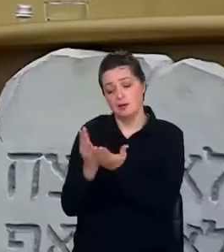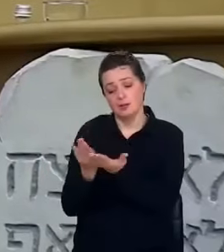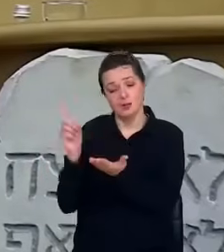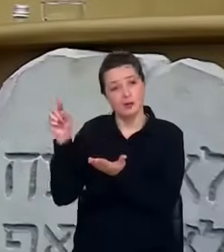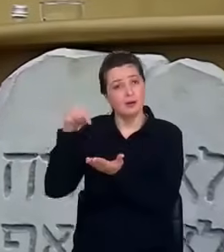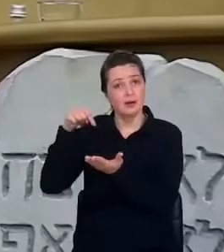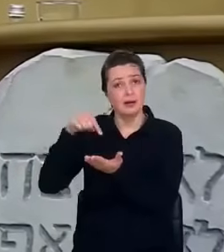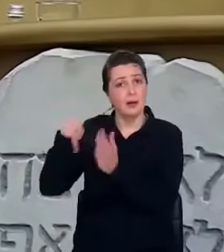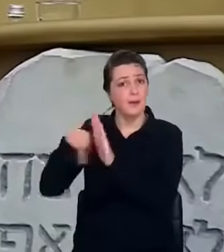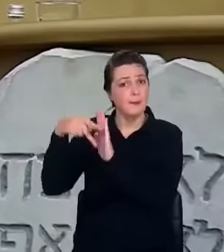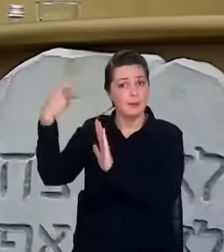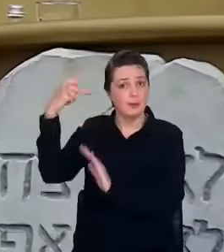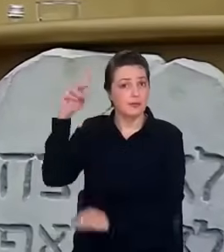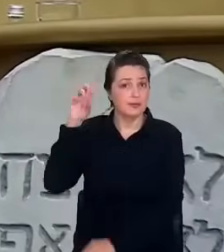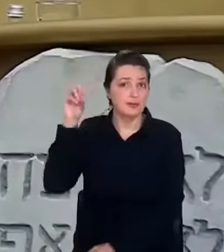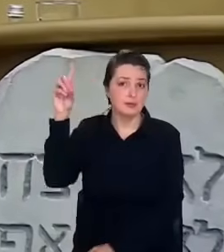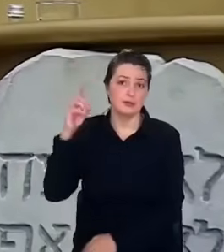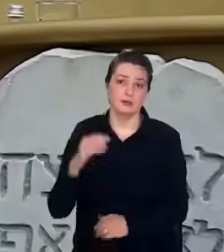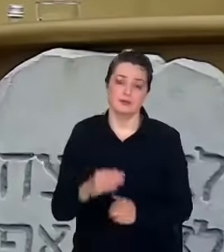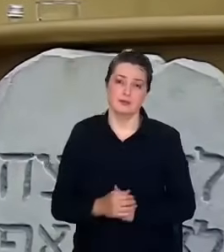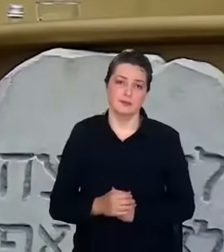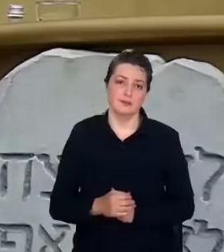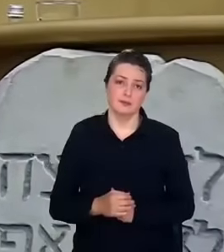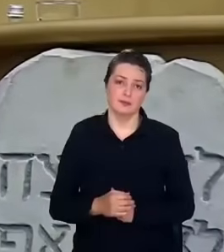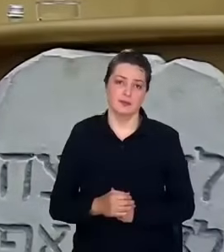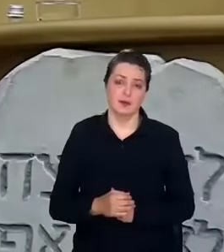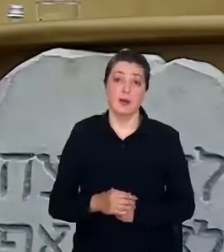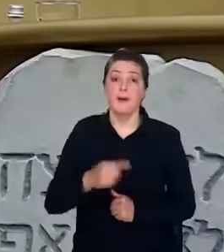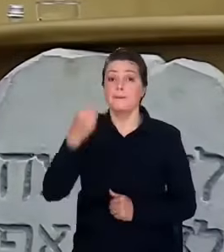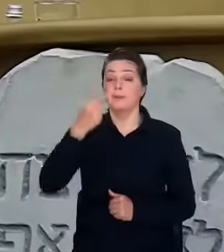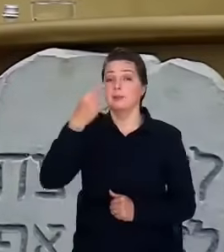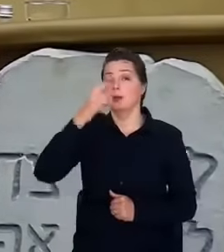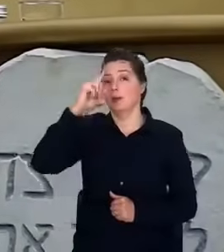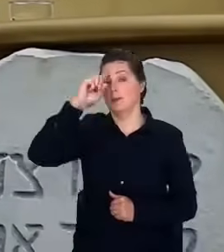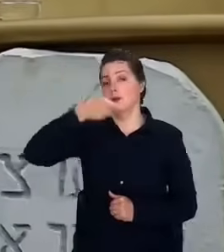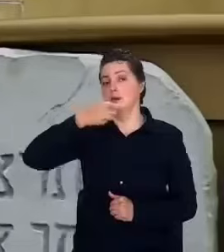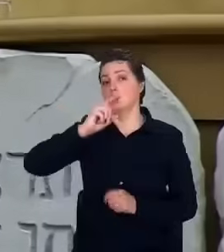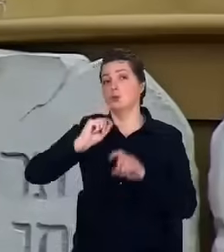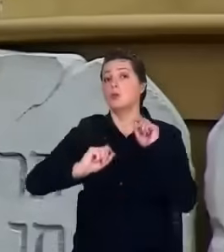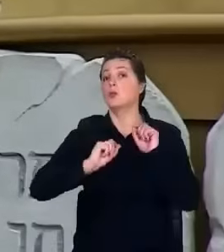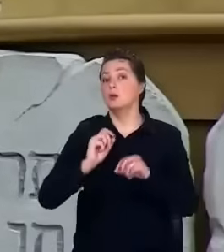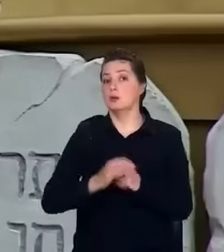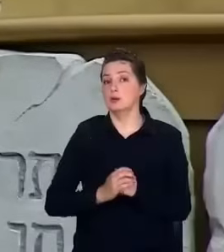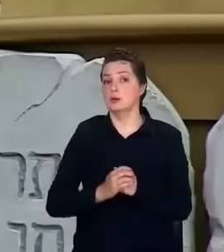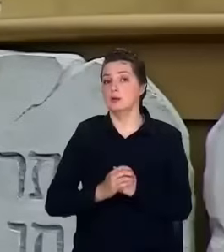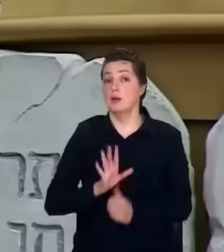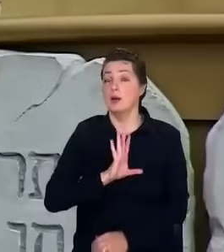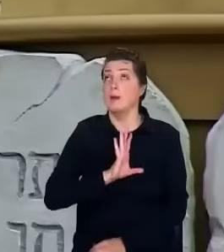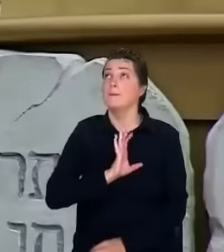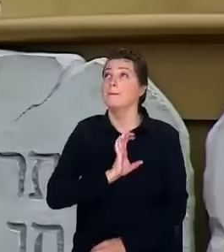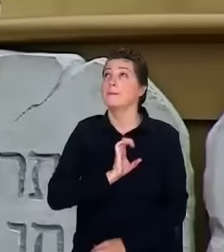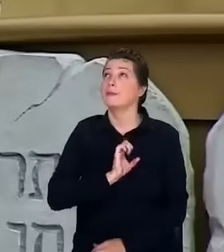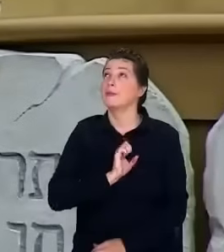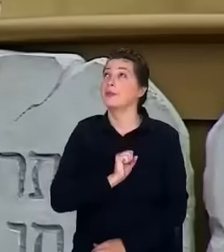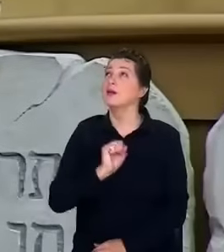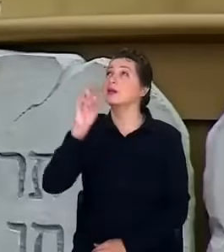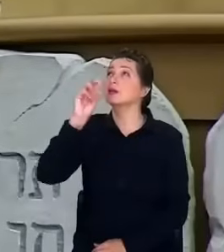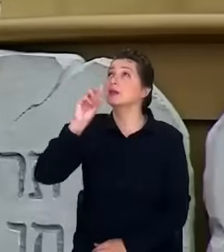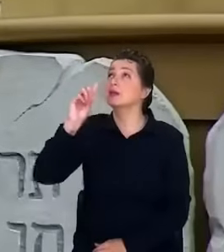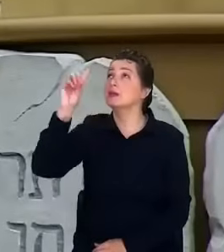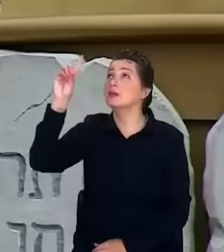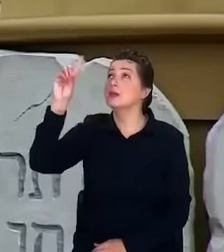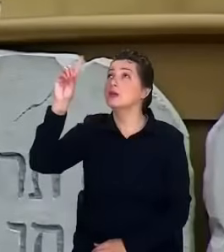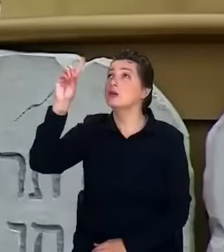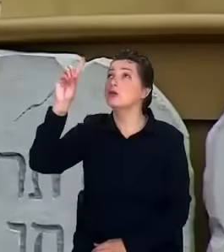É o primeiro grande mandamento. Amarás o Senhor, vosso Deus,